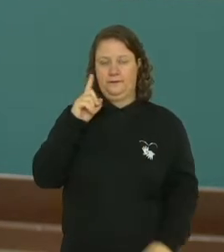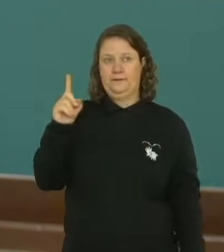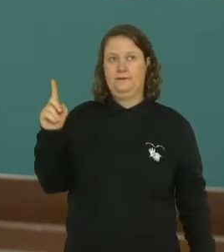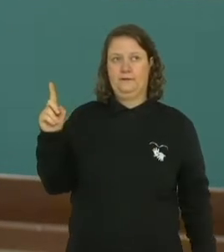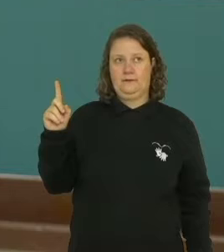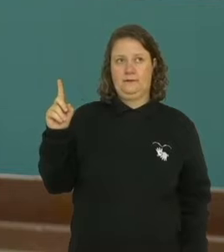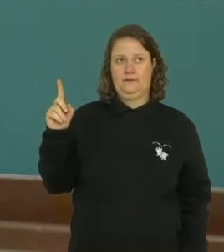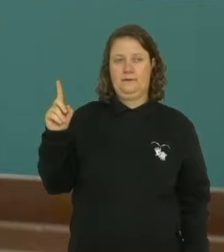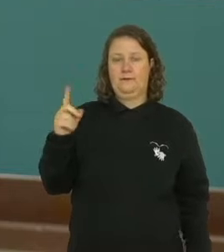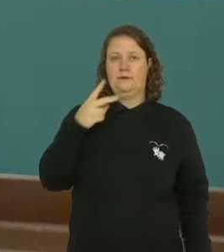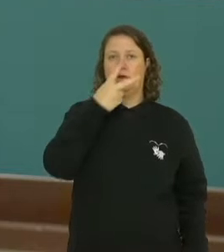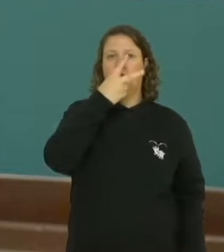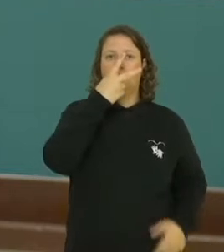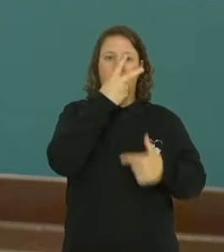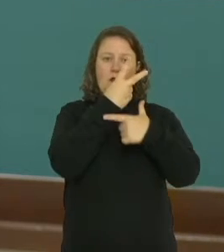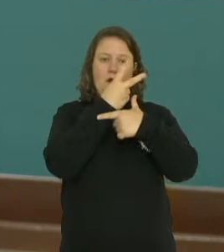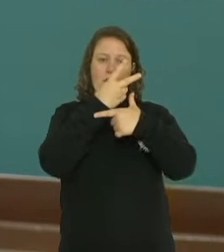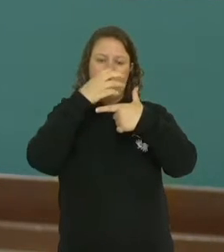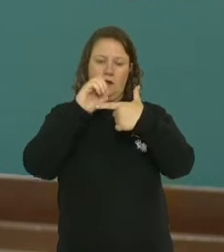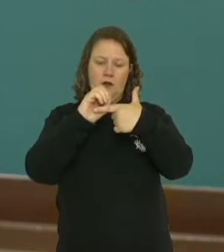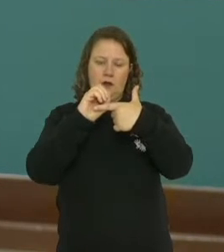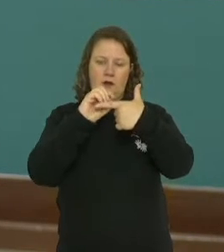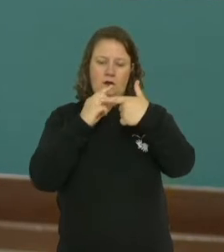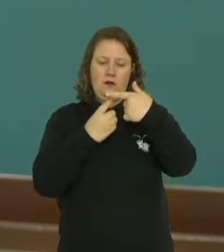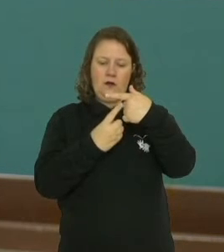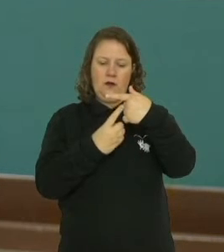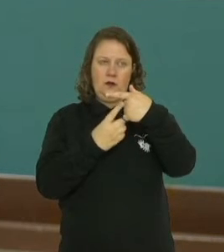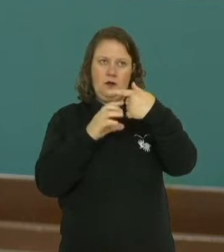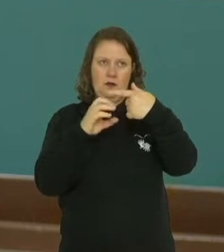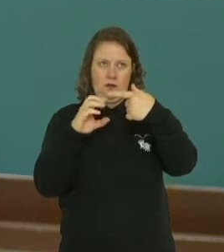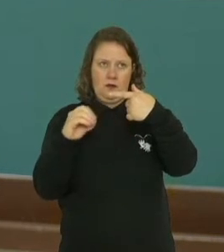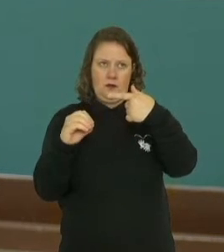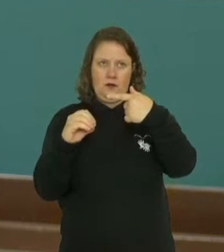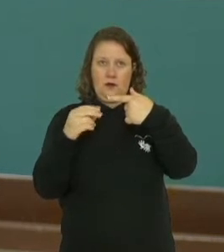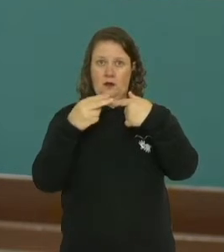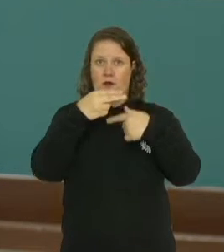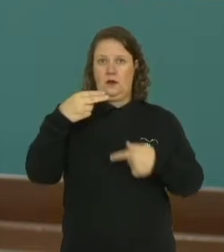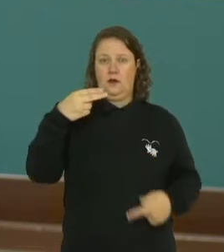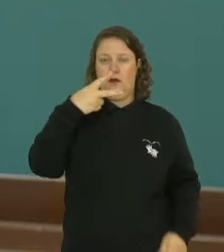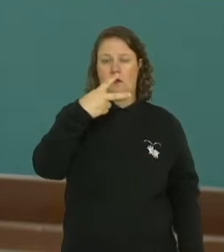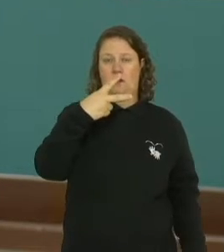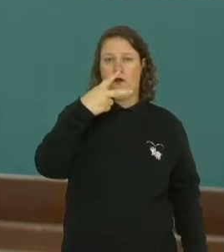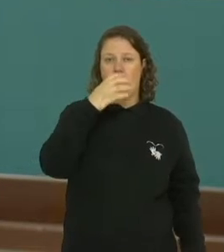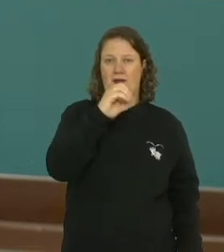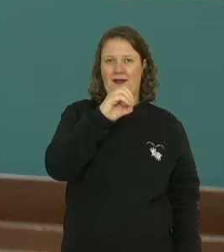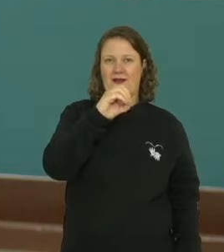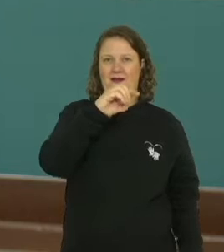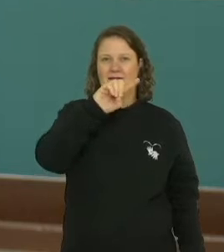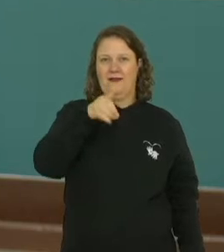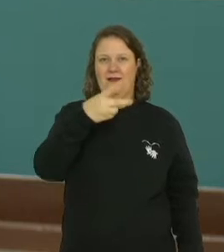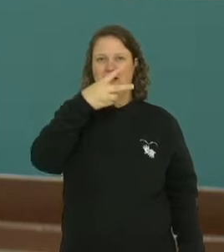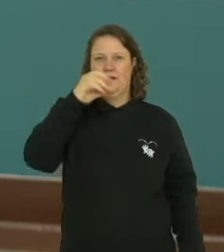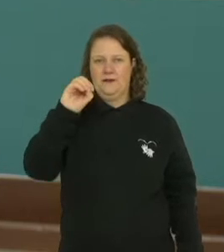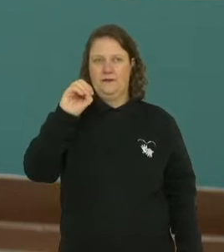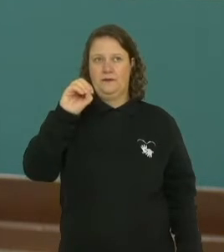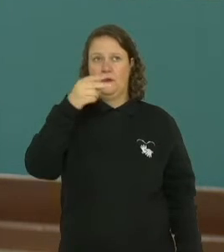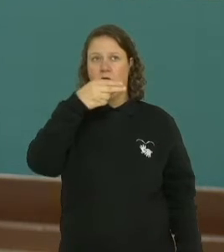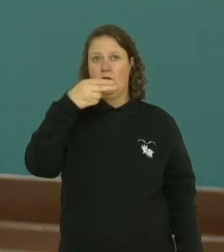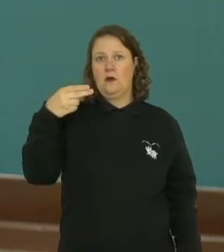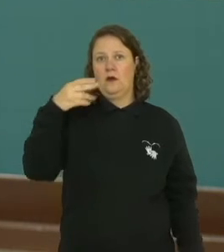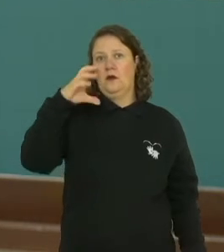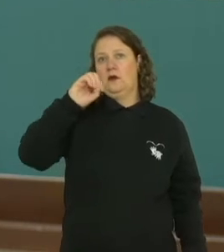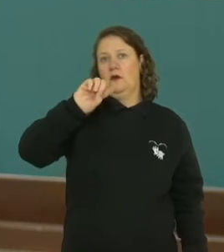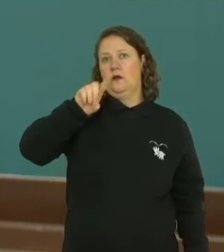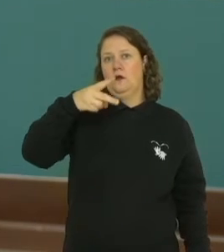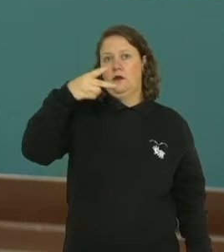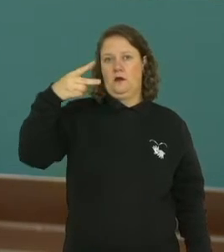seja, a gente vai dividir o número de cima pelo número de baixo, que vai dar 0,20. 0,20 é a mesma coisa que